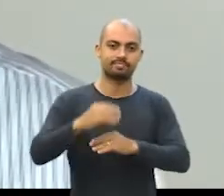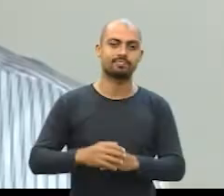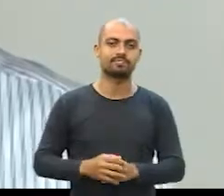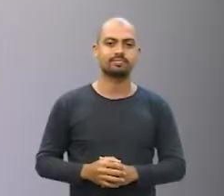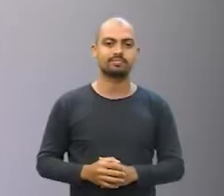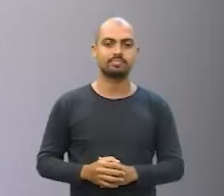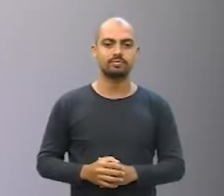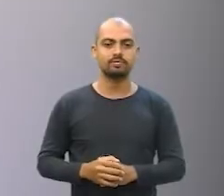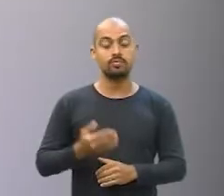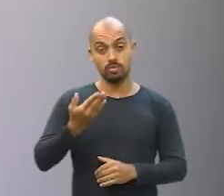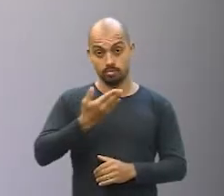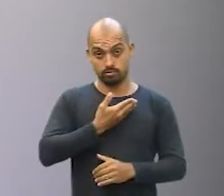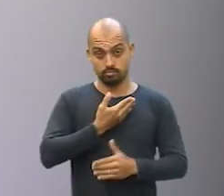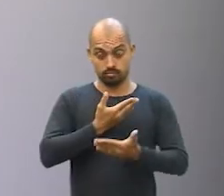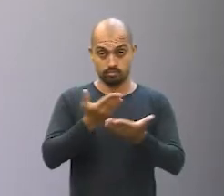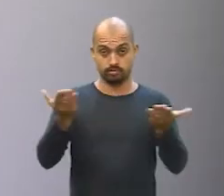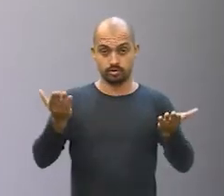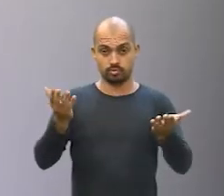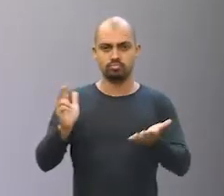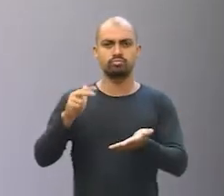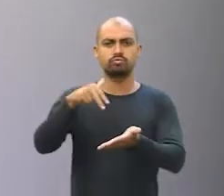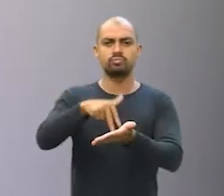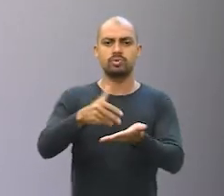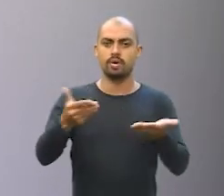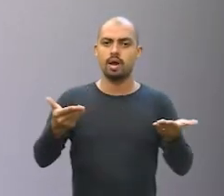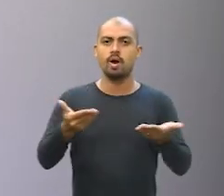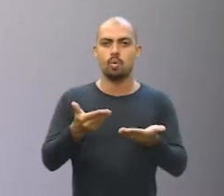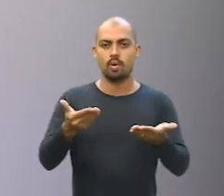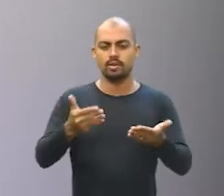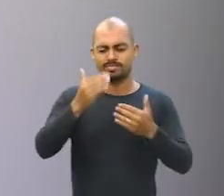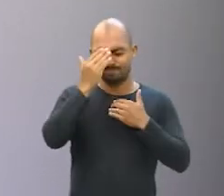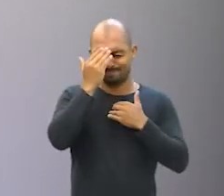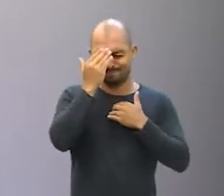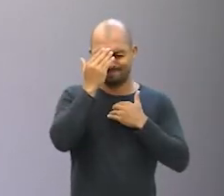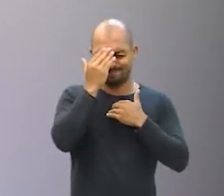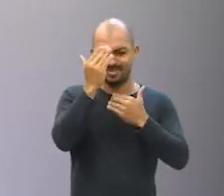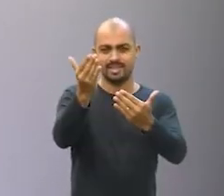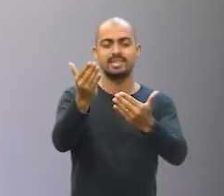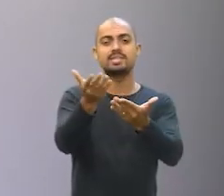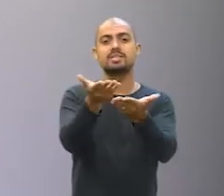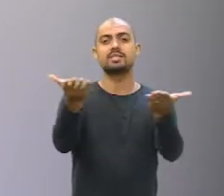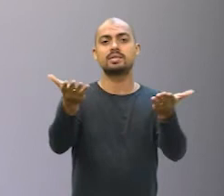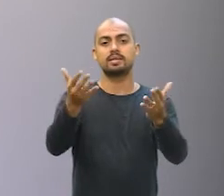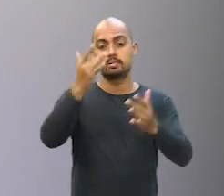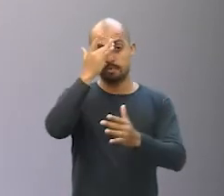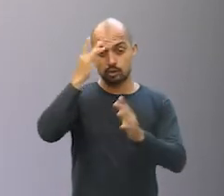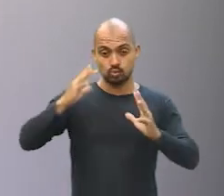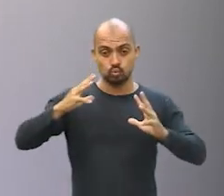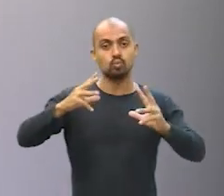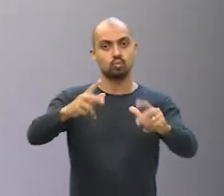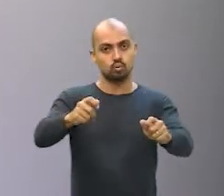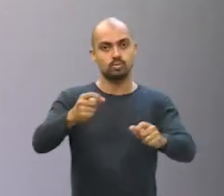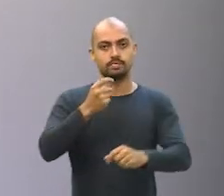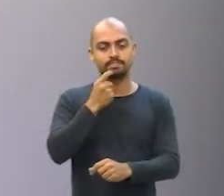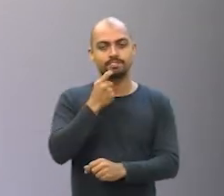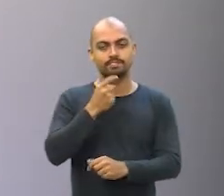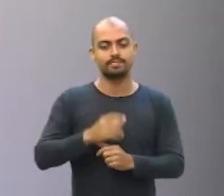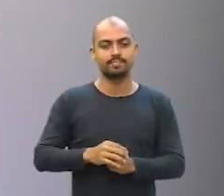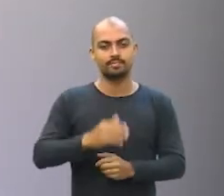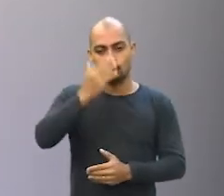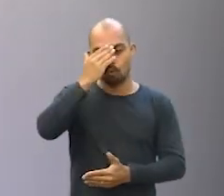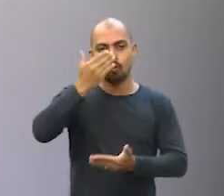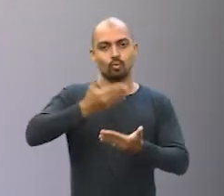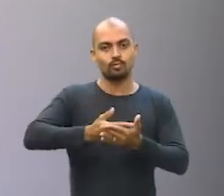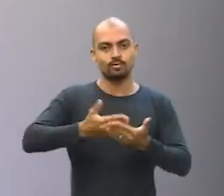Câmara Municipal. Meus amigos, venho neste momento aqui agradecer a toda a população de Campinas